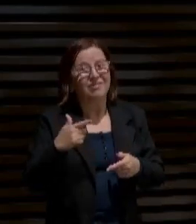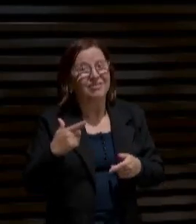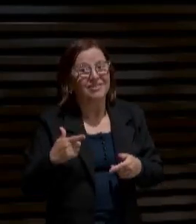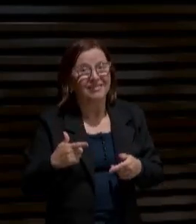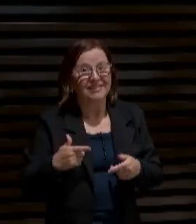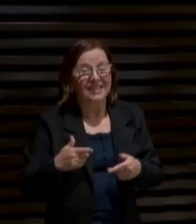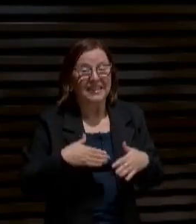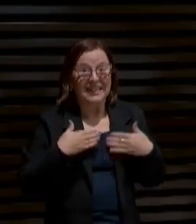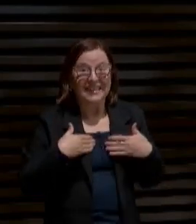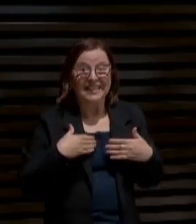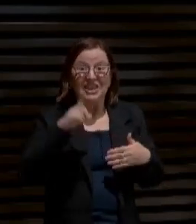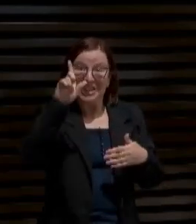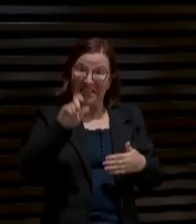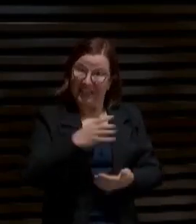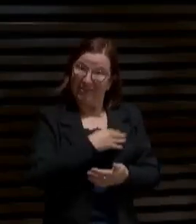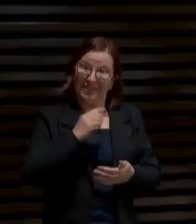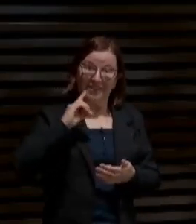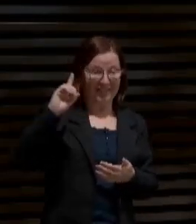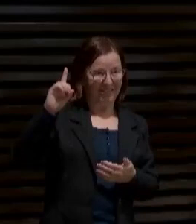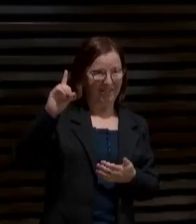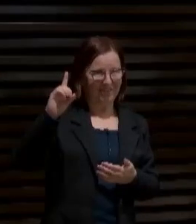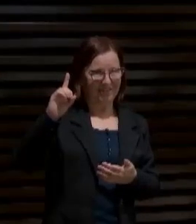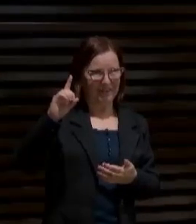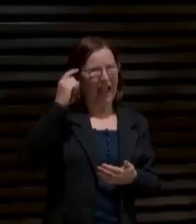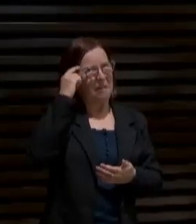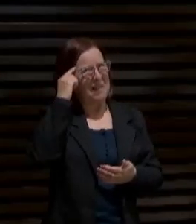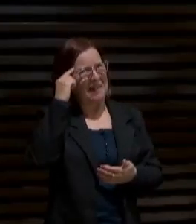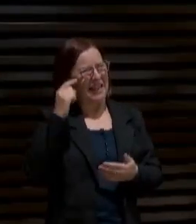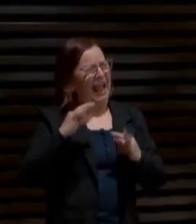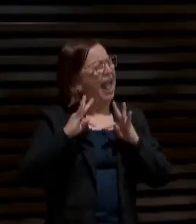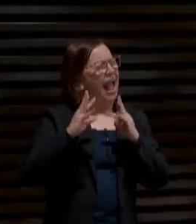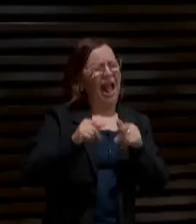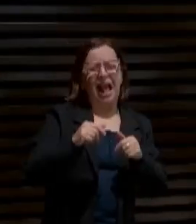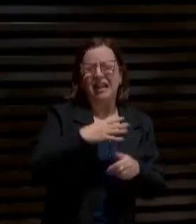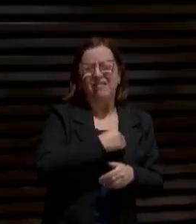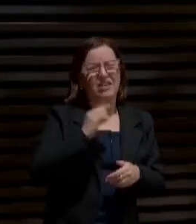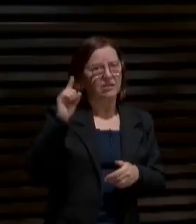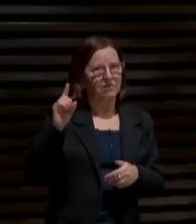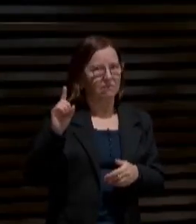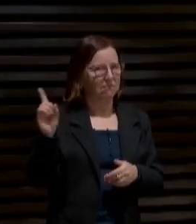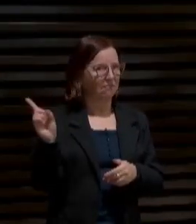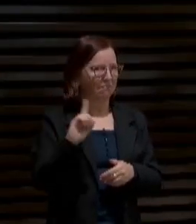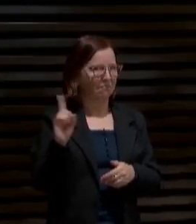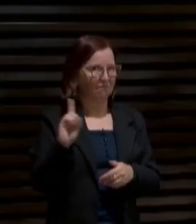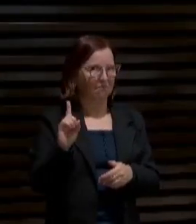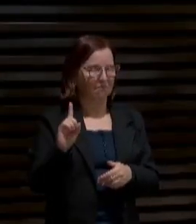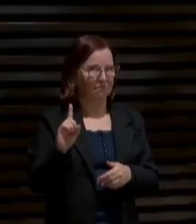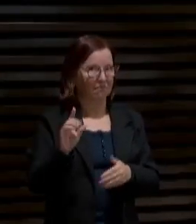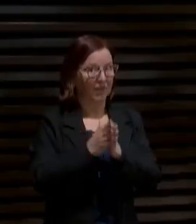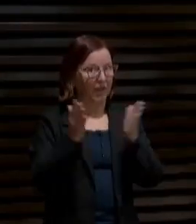ser filho de Deus eles ouvem assim a todo mundo é filho de Deus será porque a palavra de Deus não diz isso